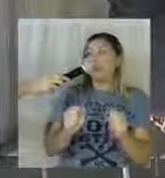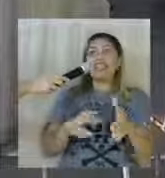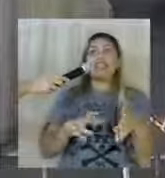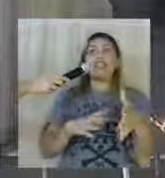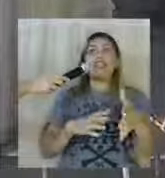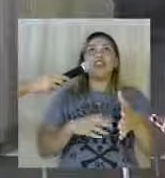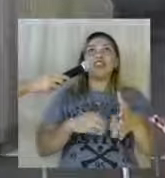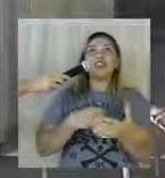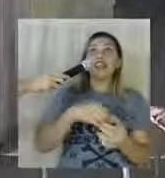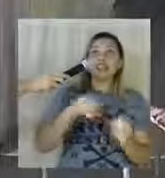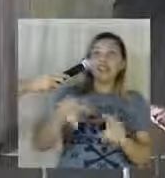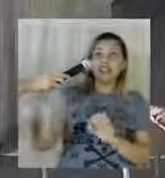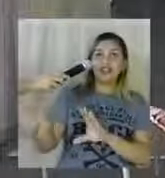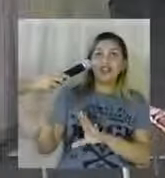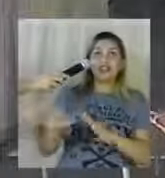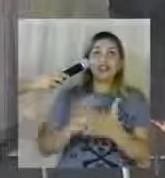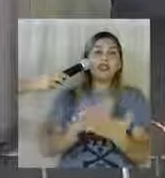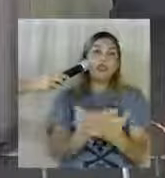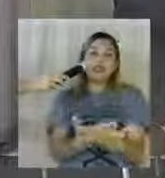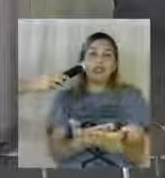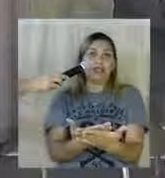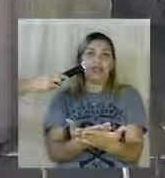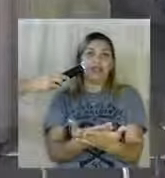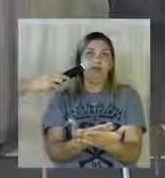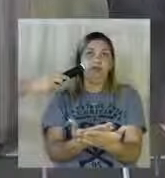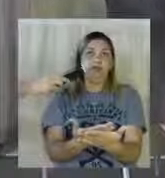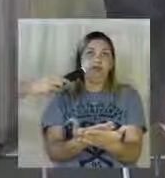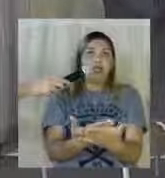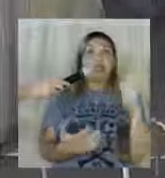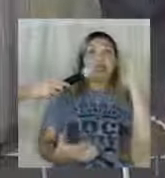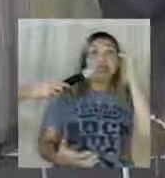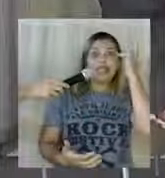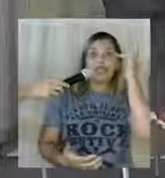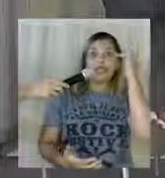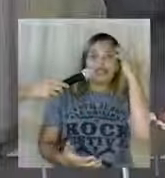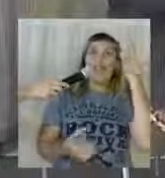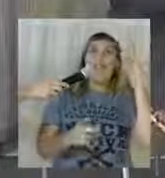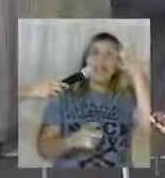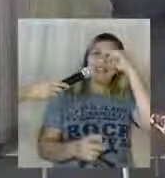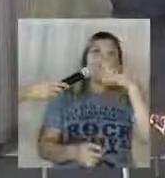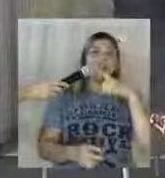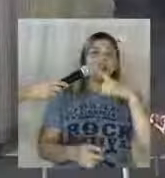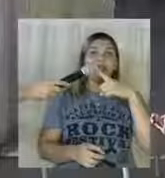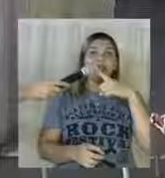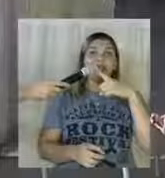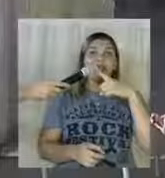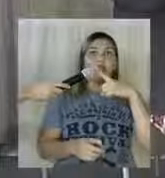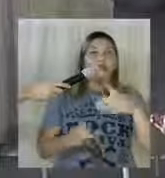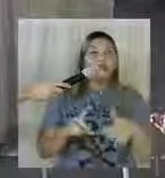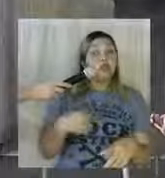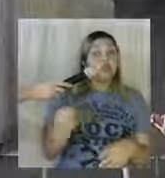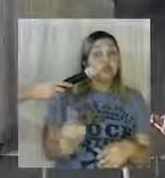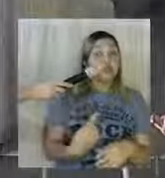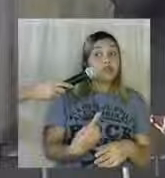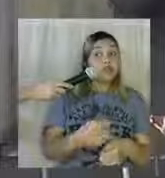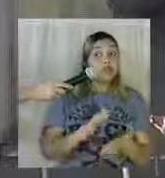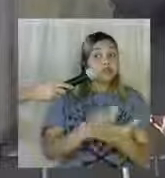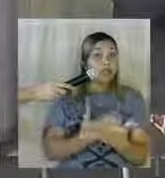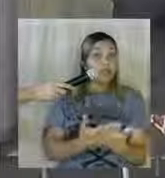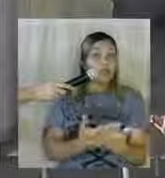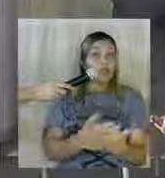podem sair interpretando. E interpretar é difícil.